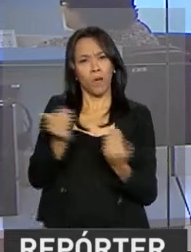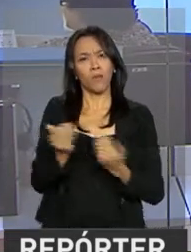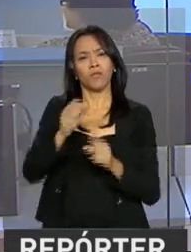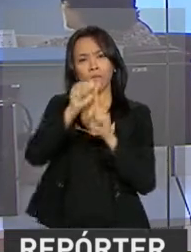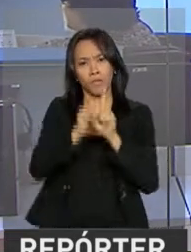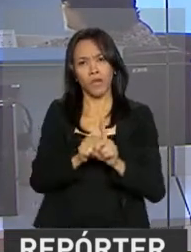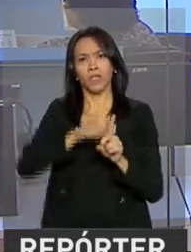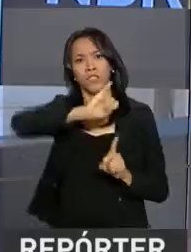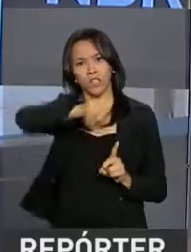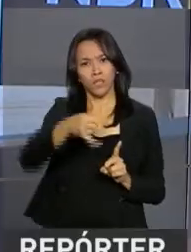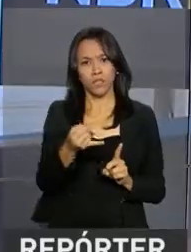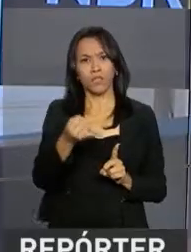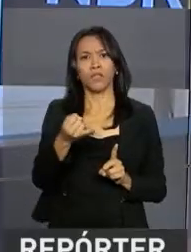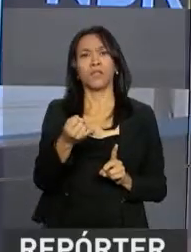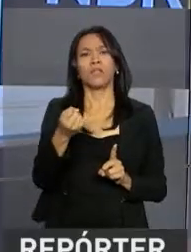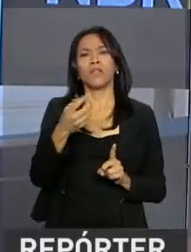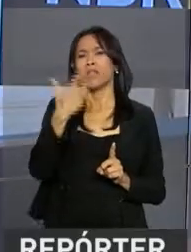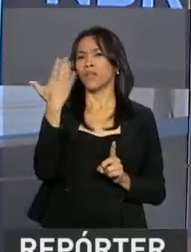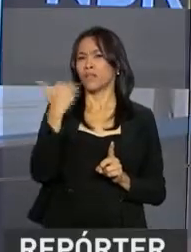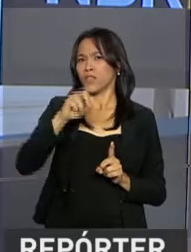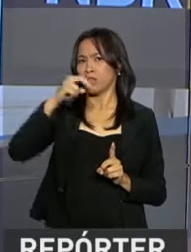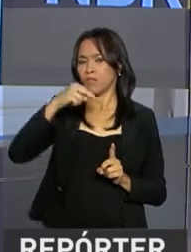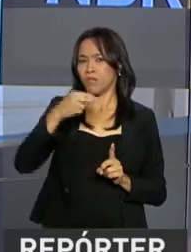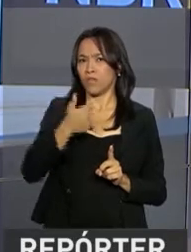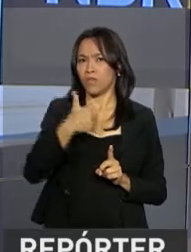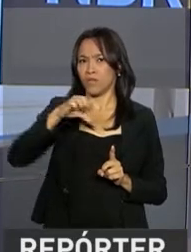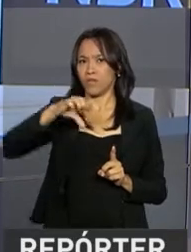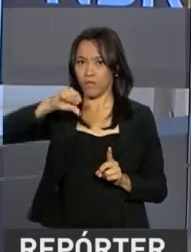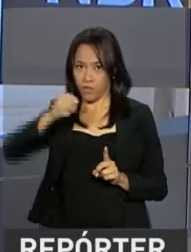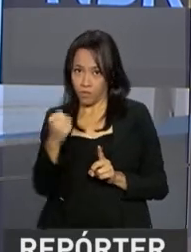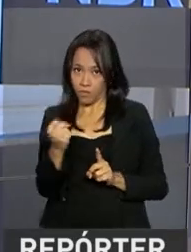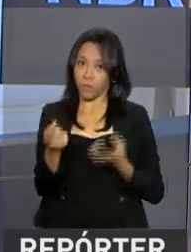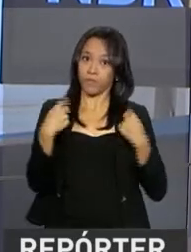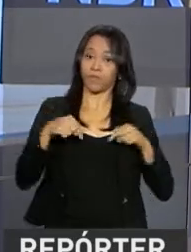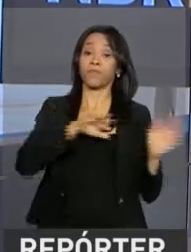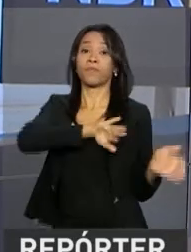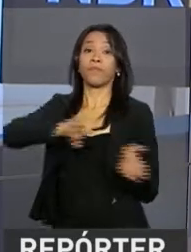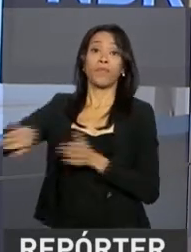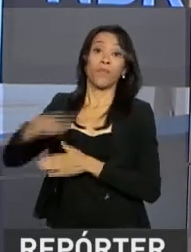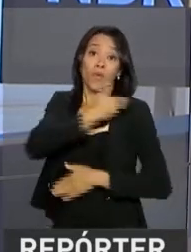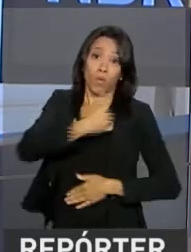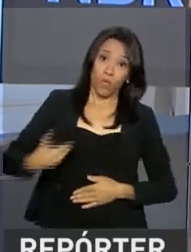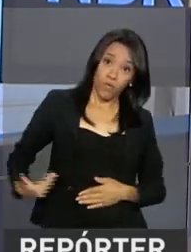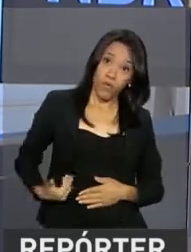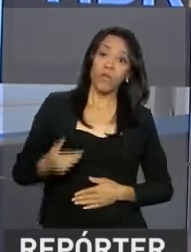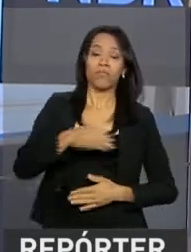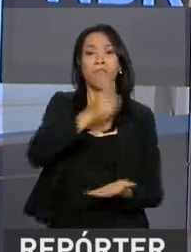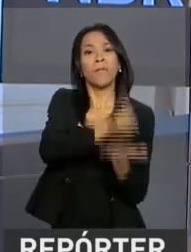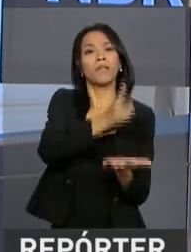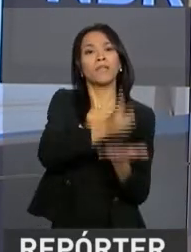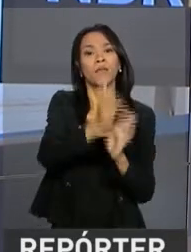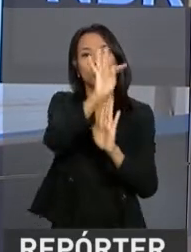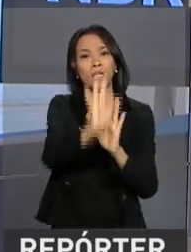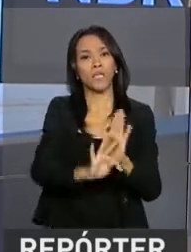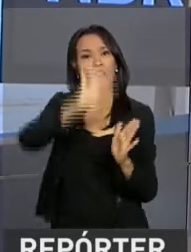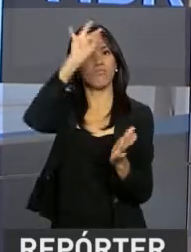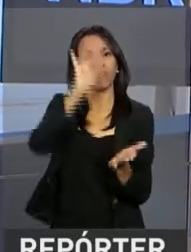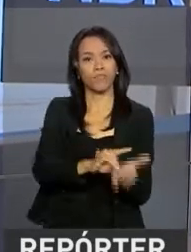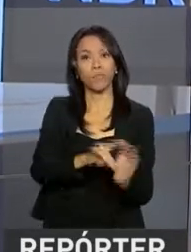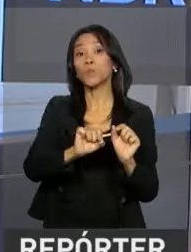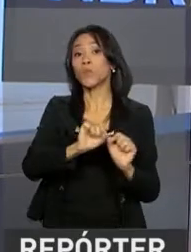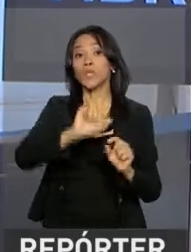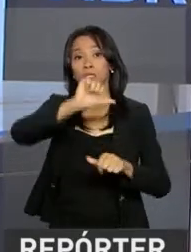1998 e o governo divulgou há pouco que vai fazer o possível para manter o texto original da reforma da previdência